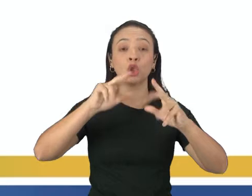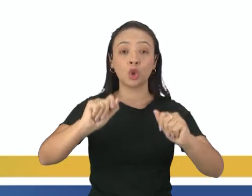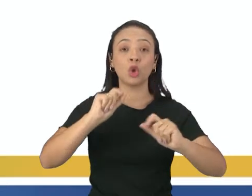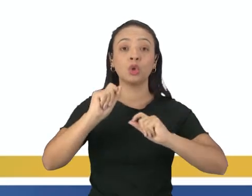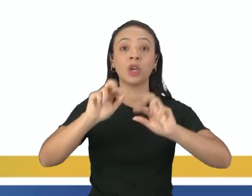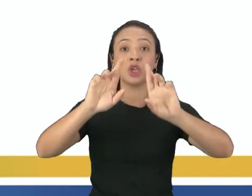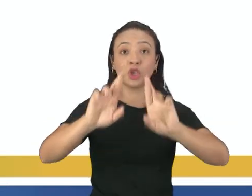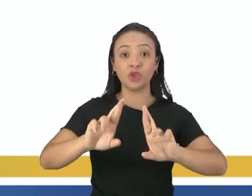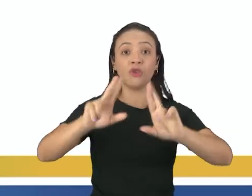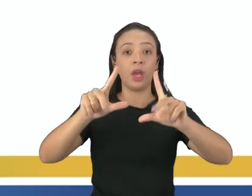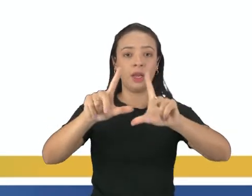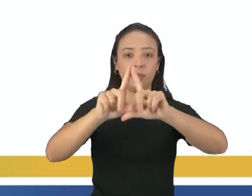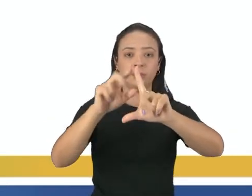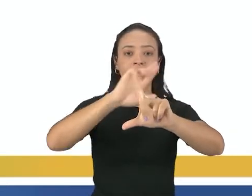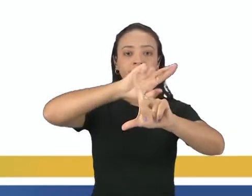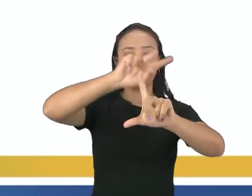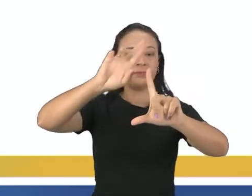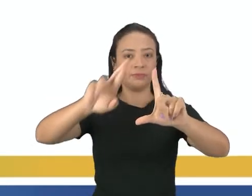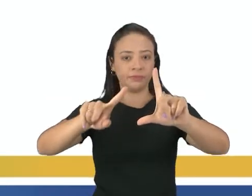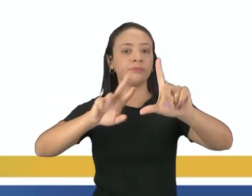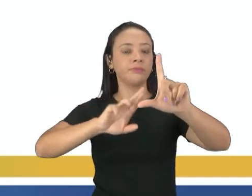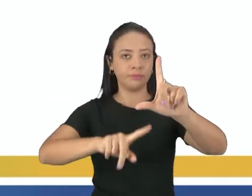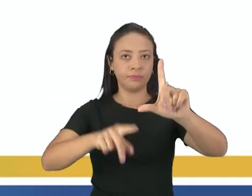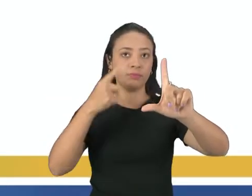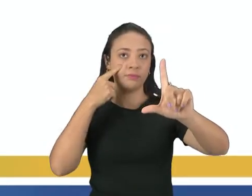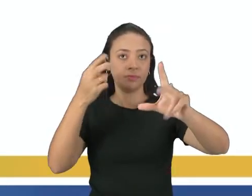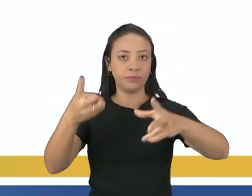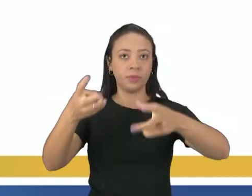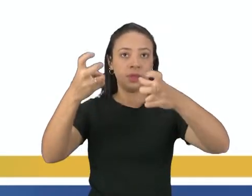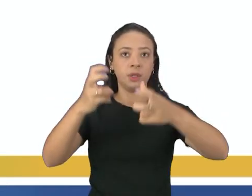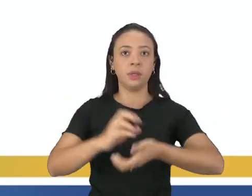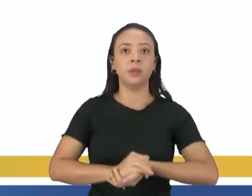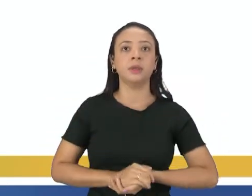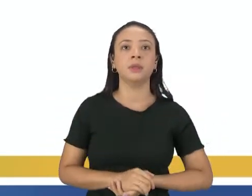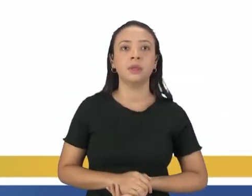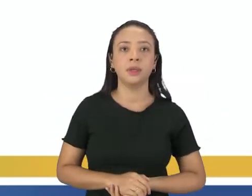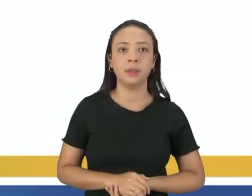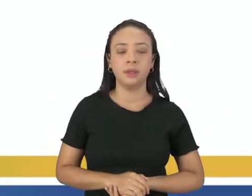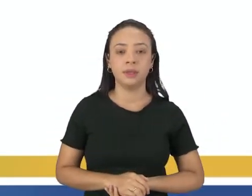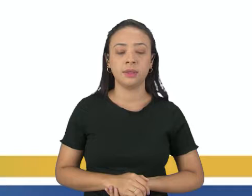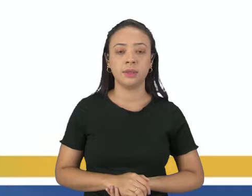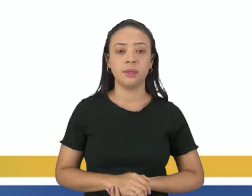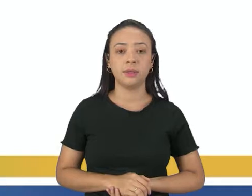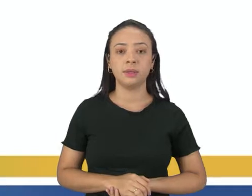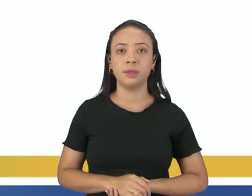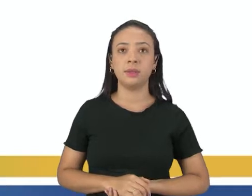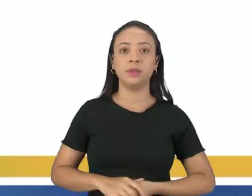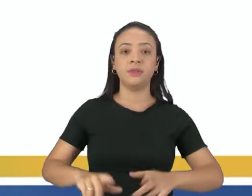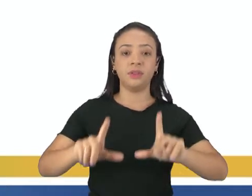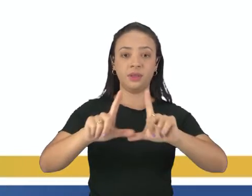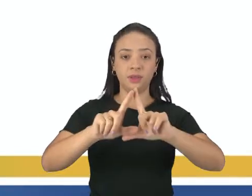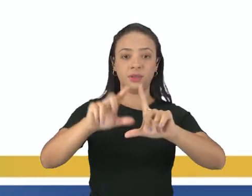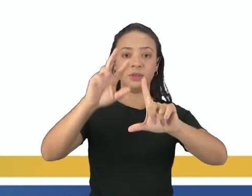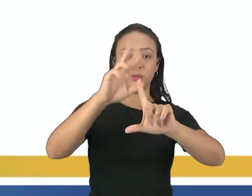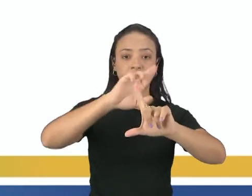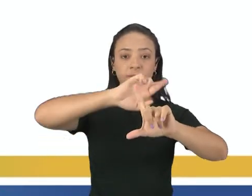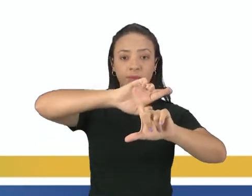os lados com medidas diferentes. Olha, observe aí, né, a representação de um triângulo